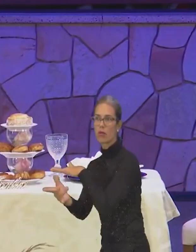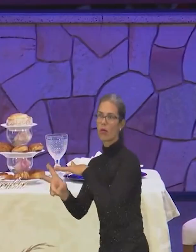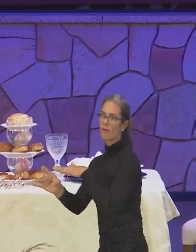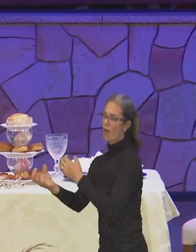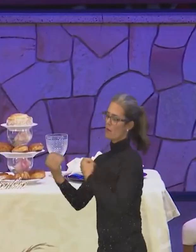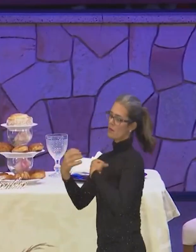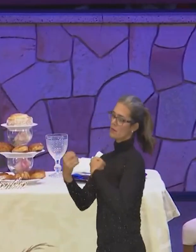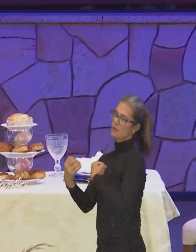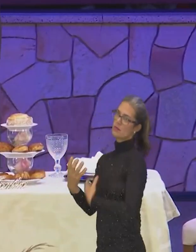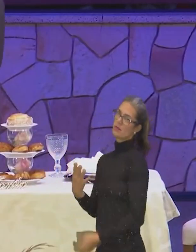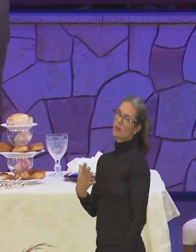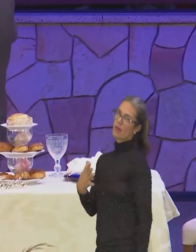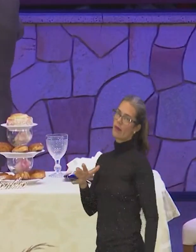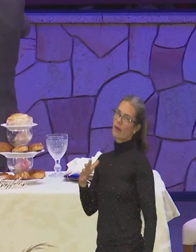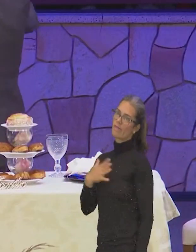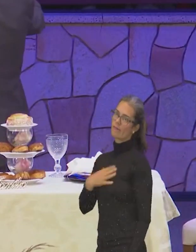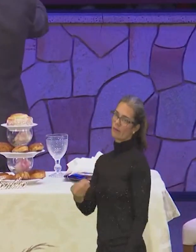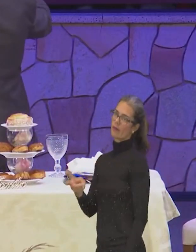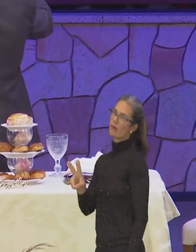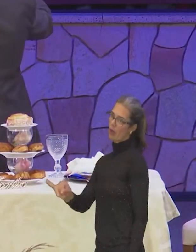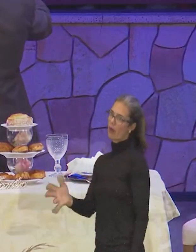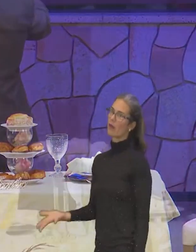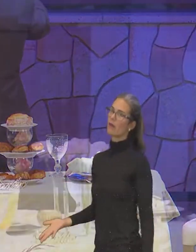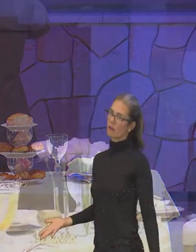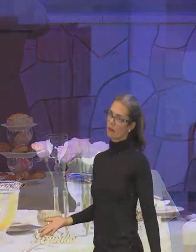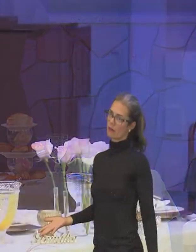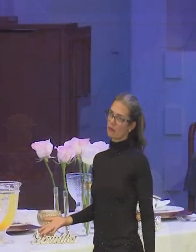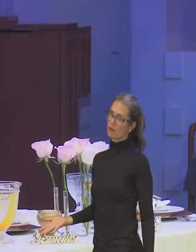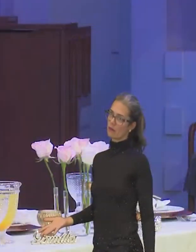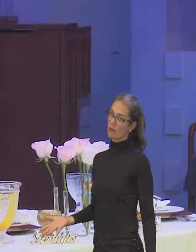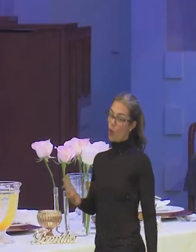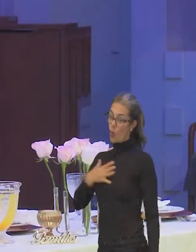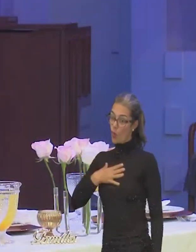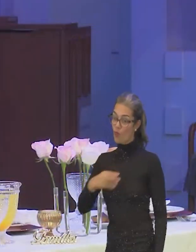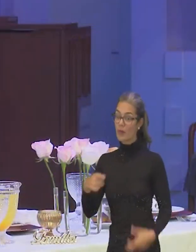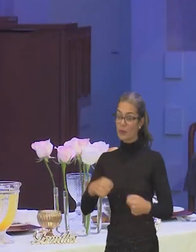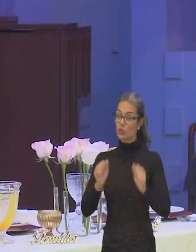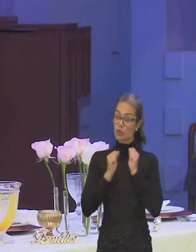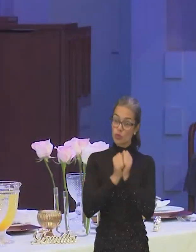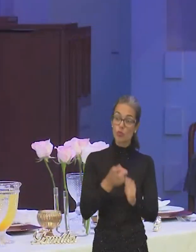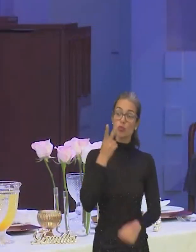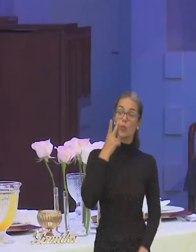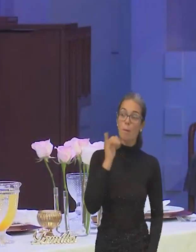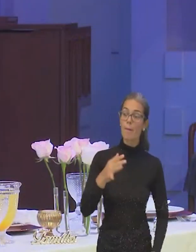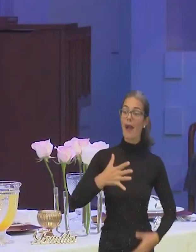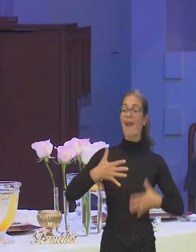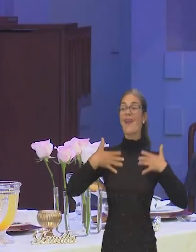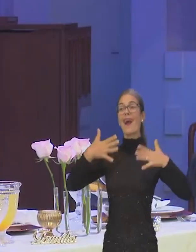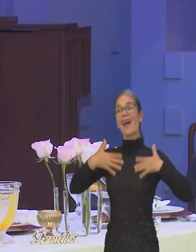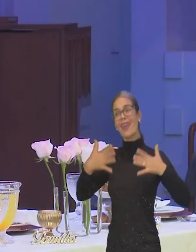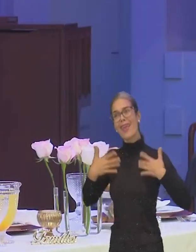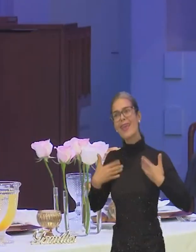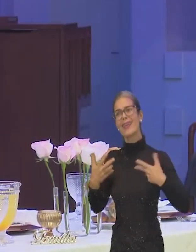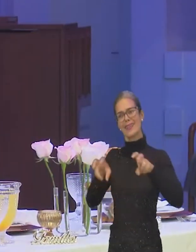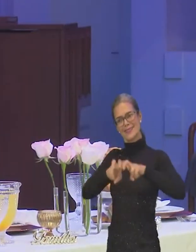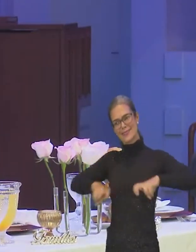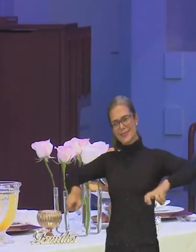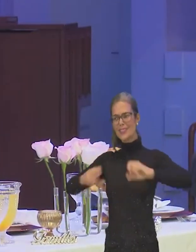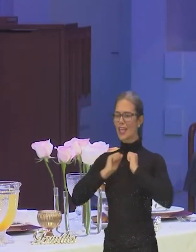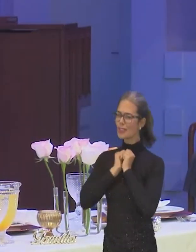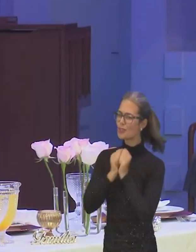As crianças precisam buscar, junto aos seus pais, alegria, prazer de sentar na mesa, a mesa